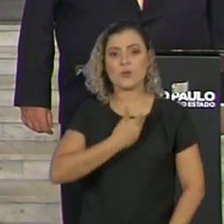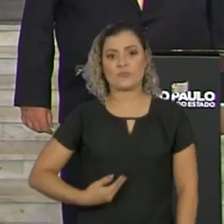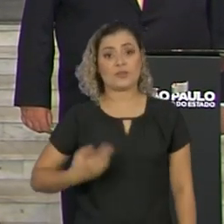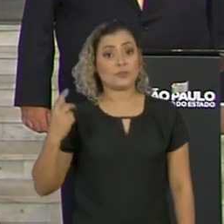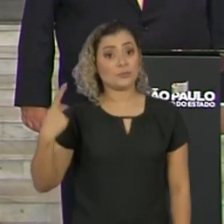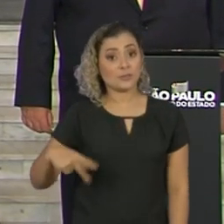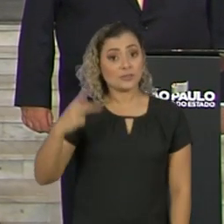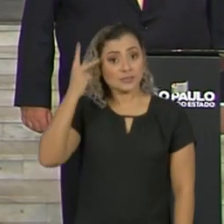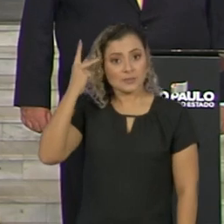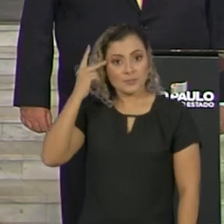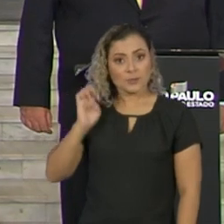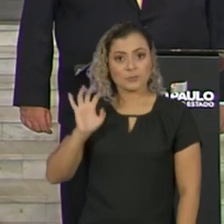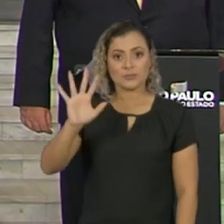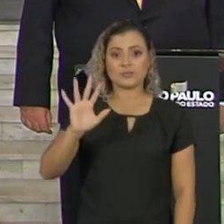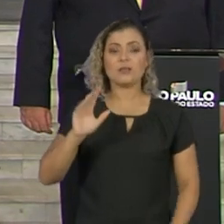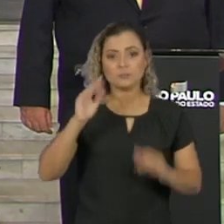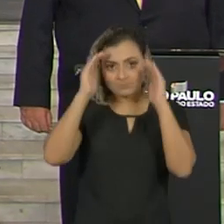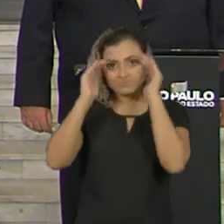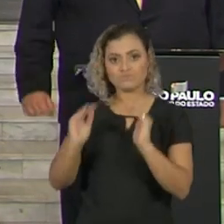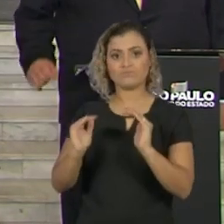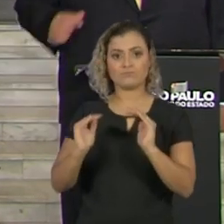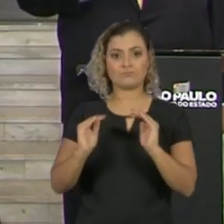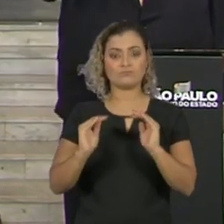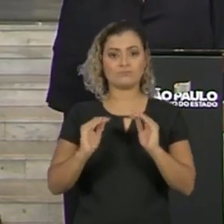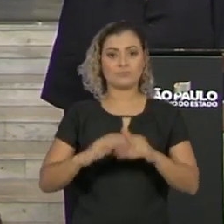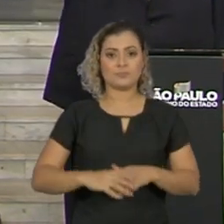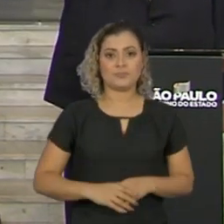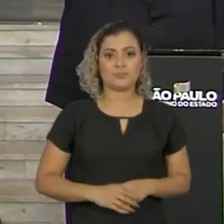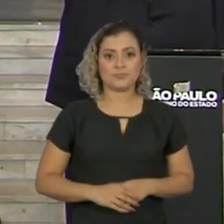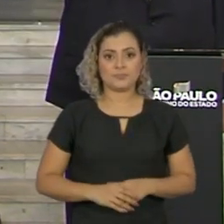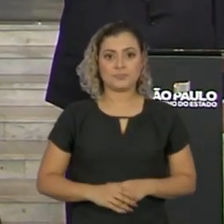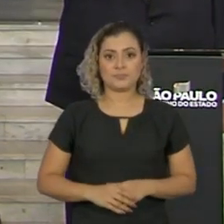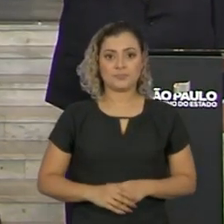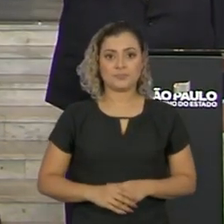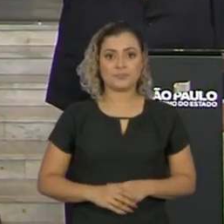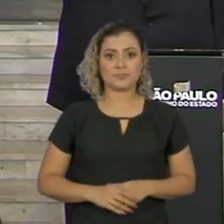São Paulo. Estado de respeito.